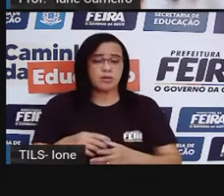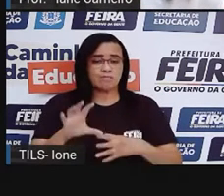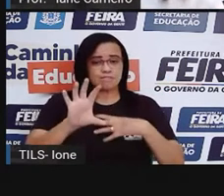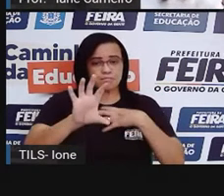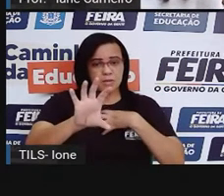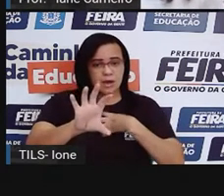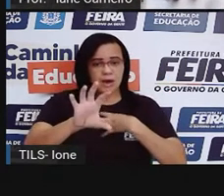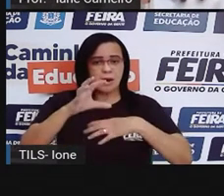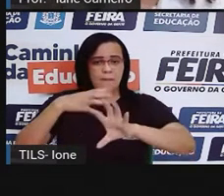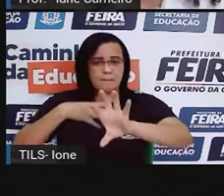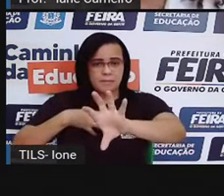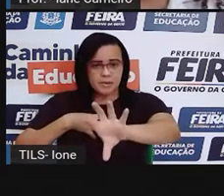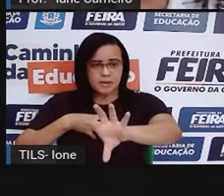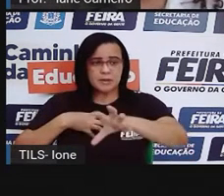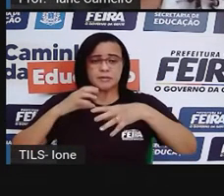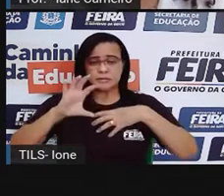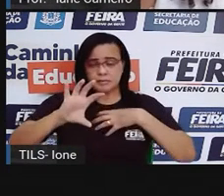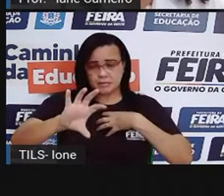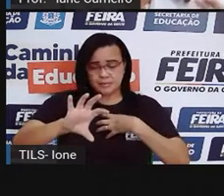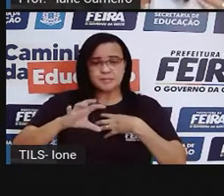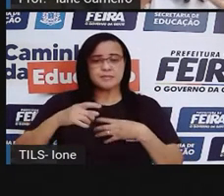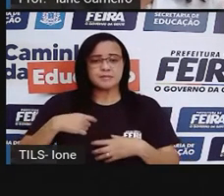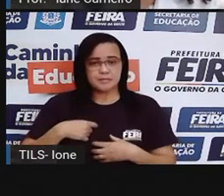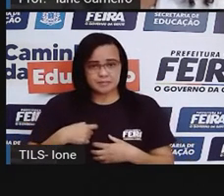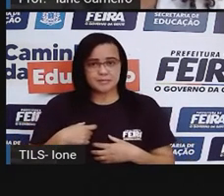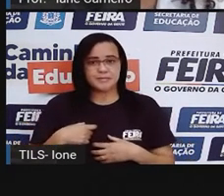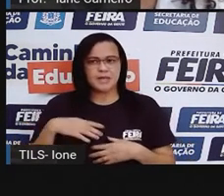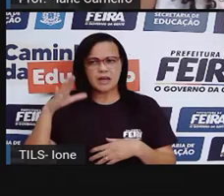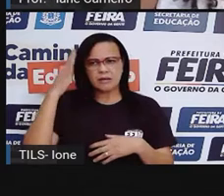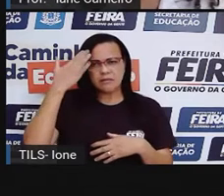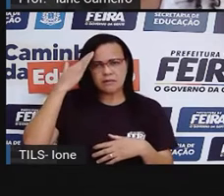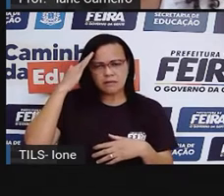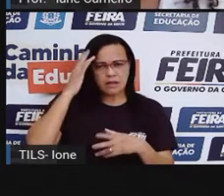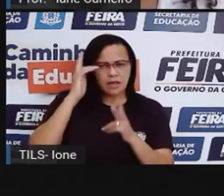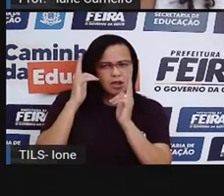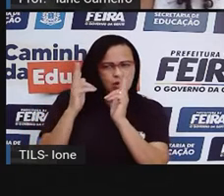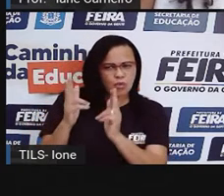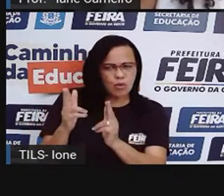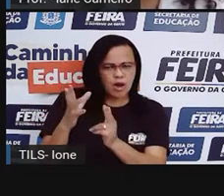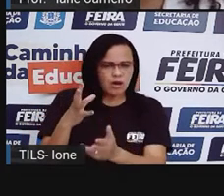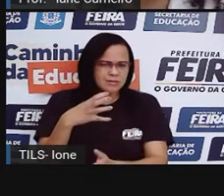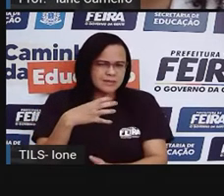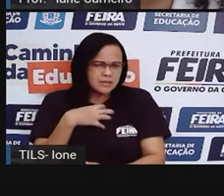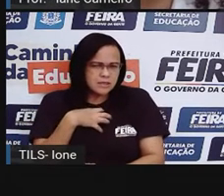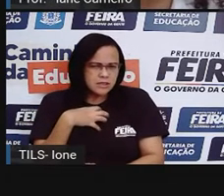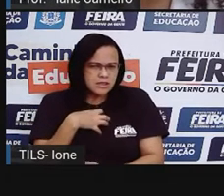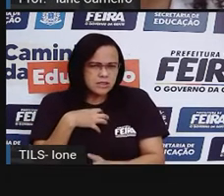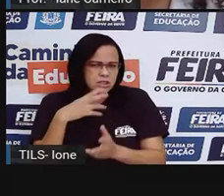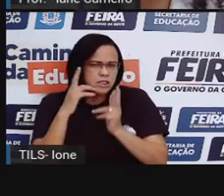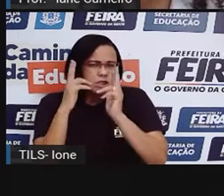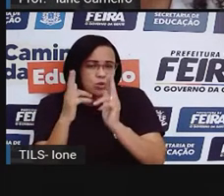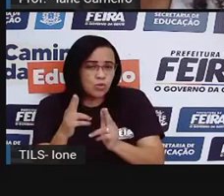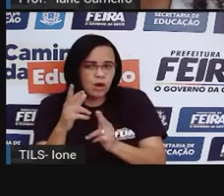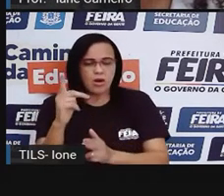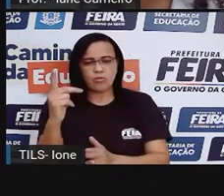eu tentar me colocar no outro, né? Tentar entender o que é que o outro está sentindo. Tá bom?